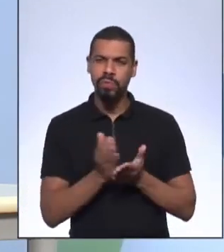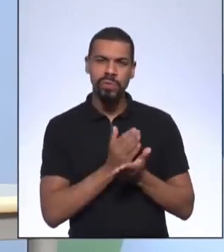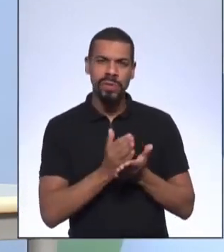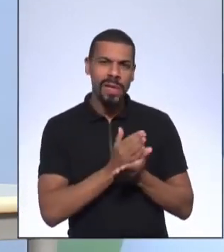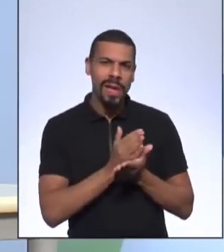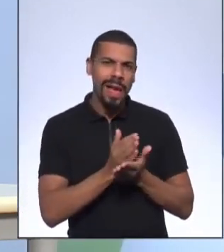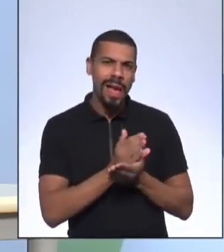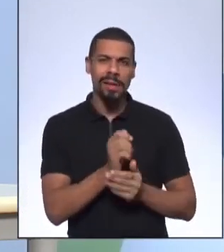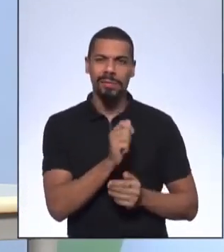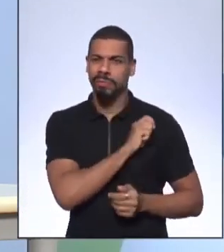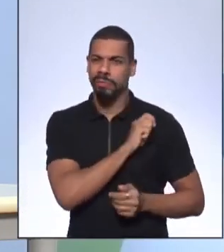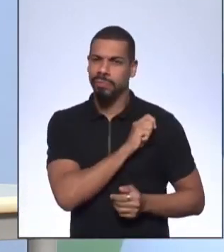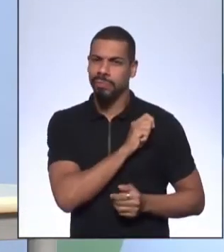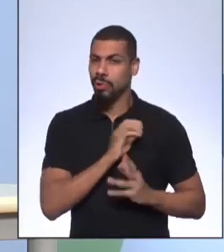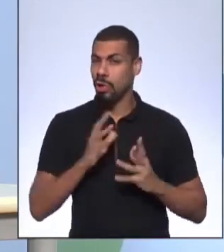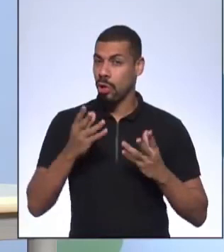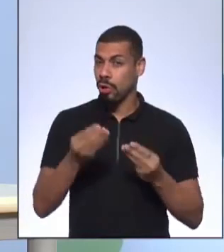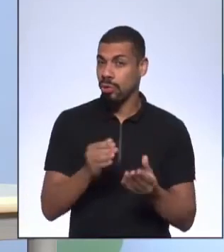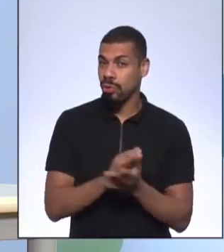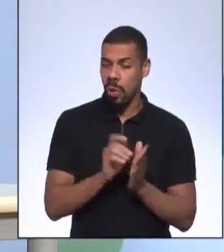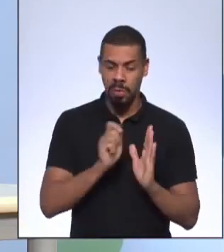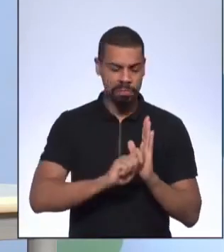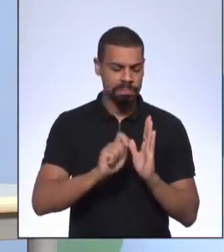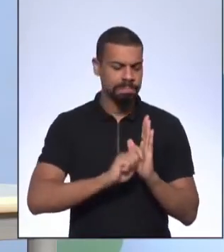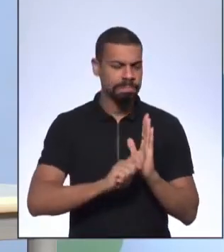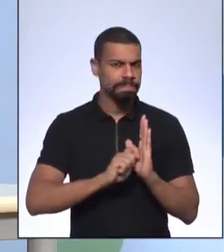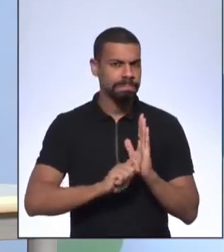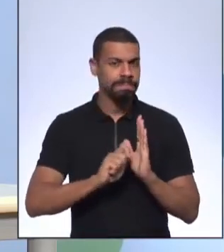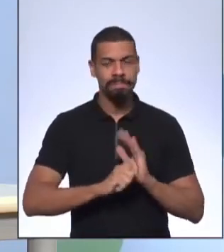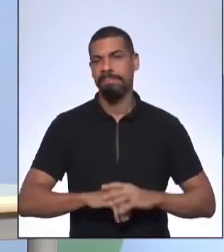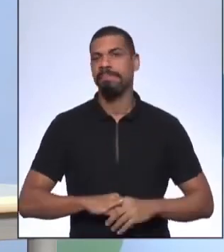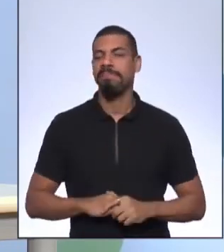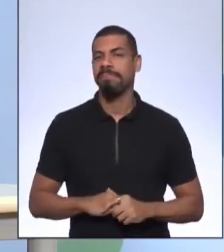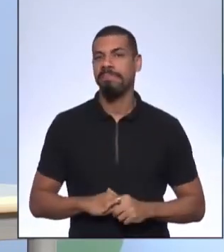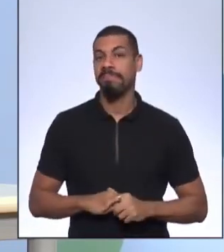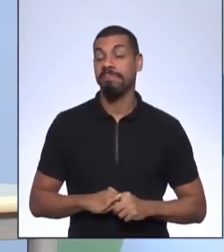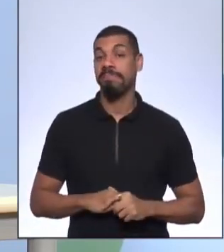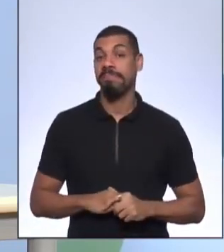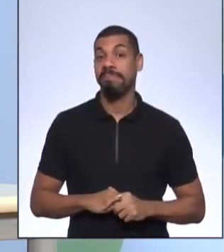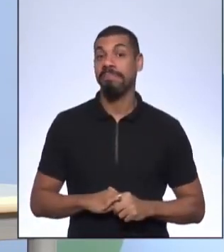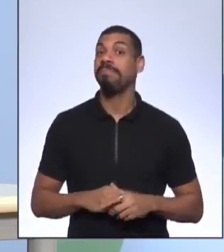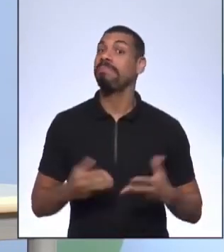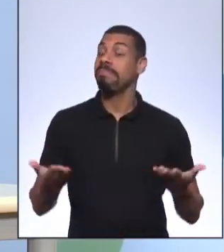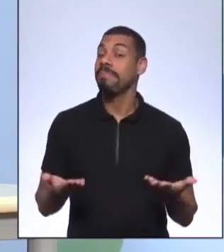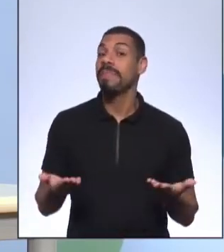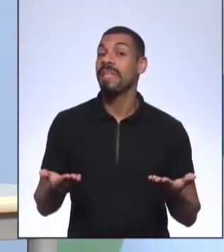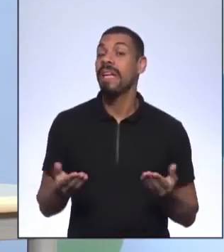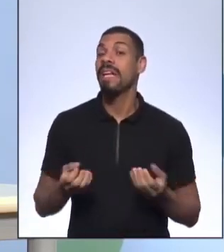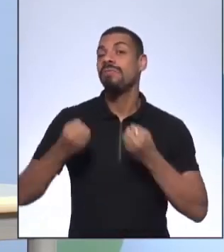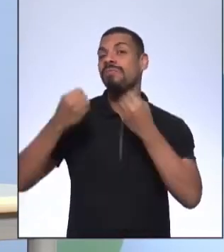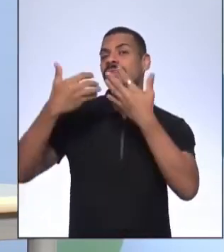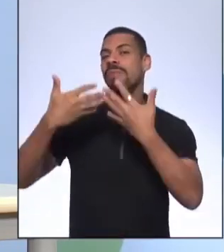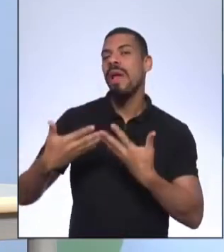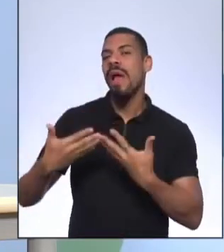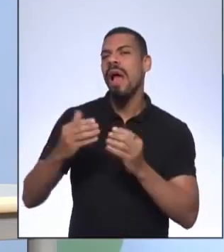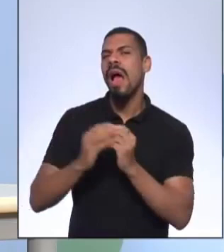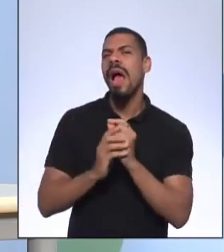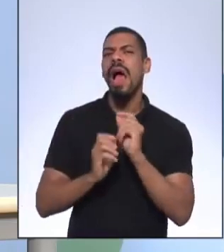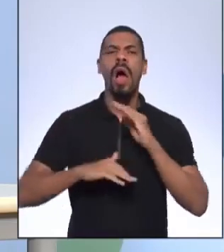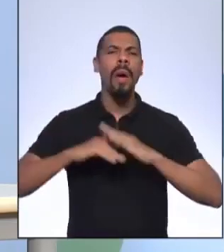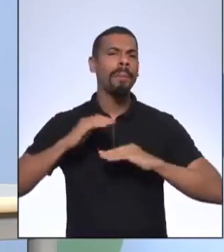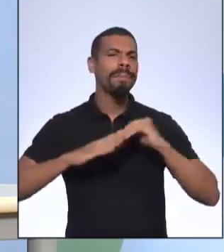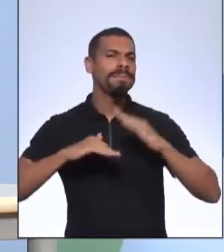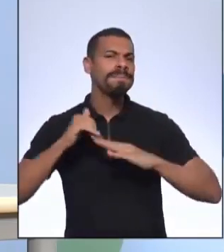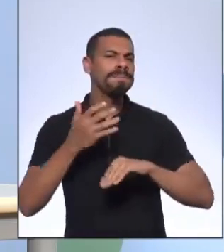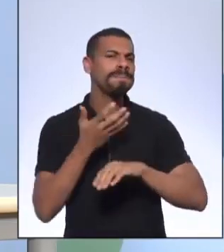material, né, o caderno para fazer as anotações. E também agora a gente vai falar um pouquinho sobre as habilidades que a